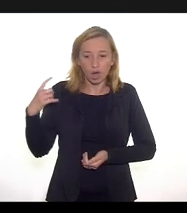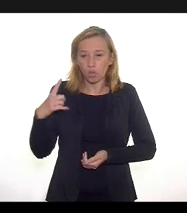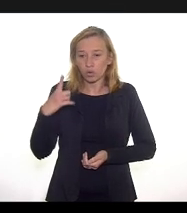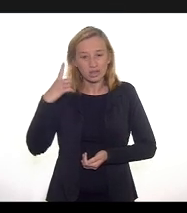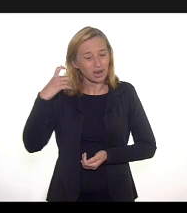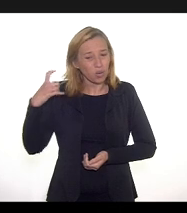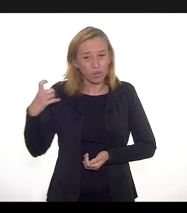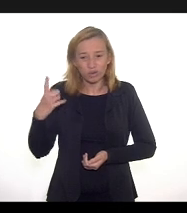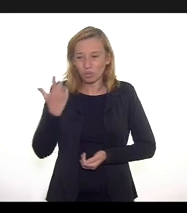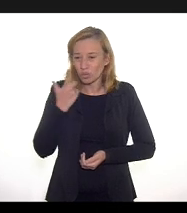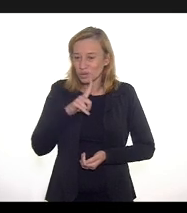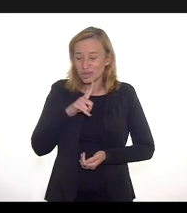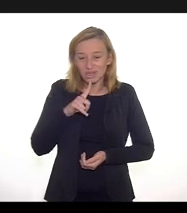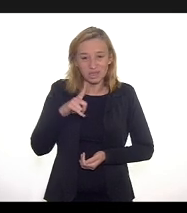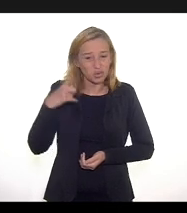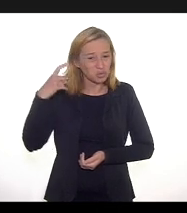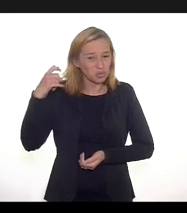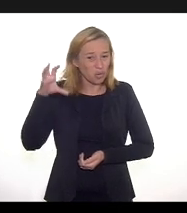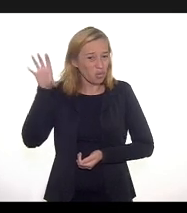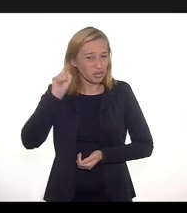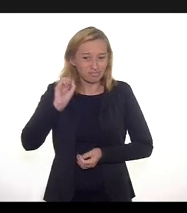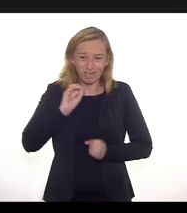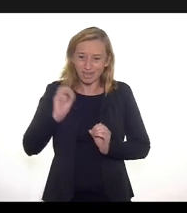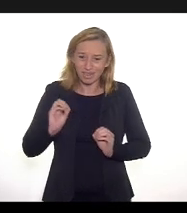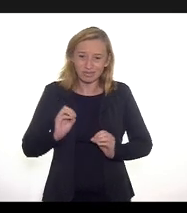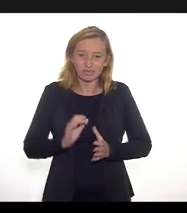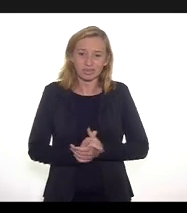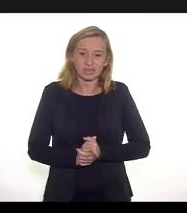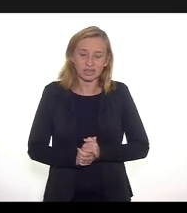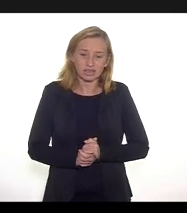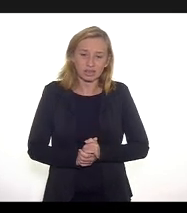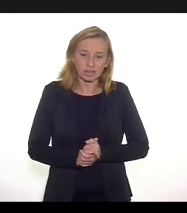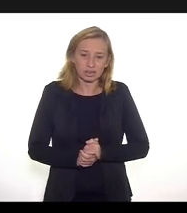Porque tá, a internet está ruim, está ficando ruim a sua fala.